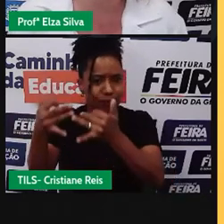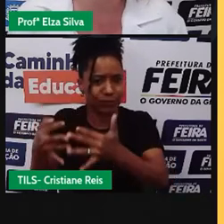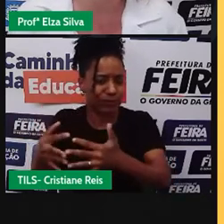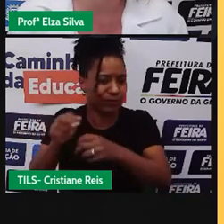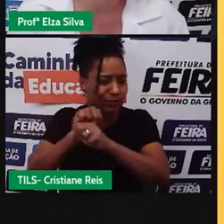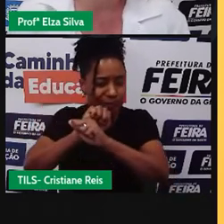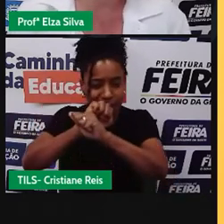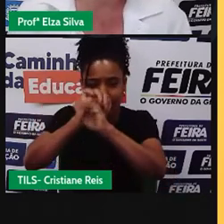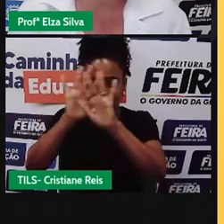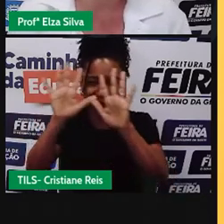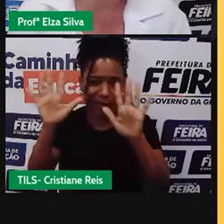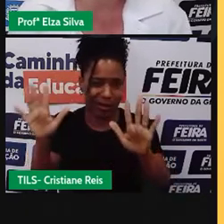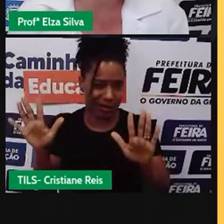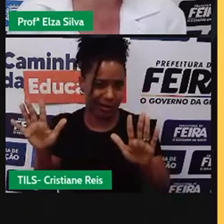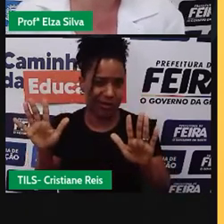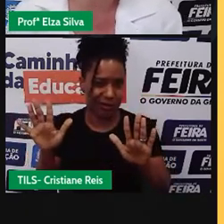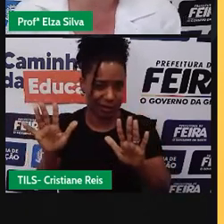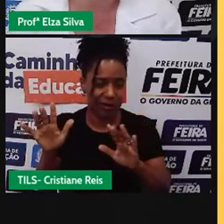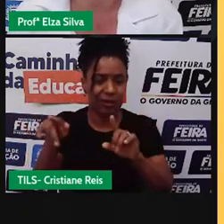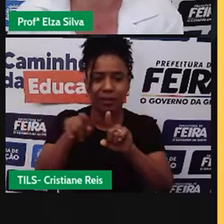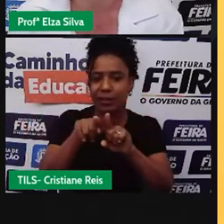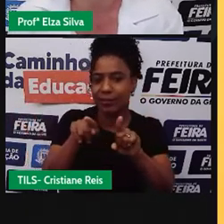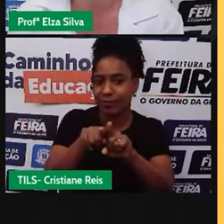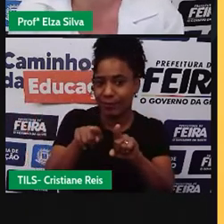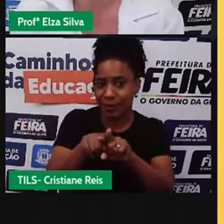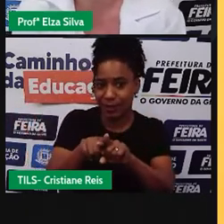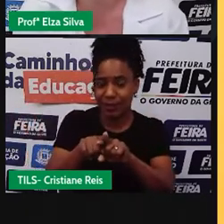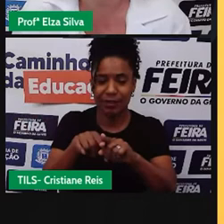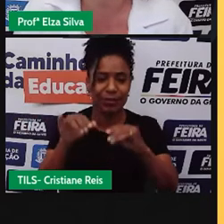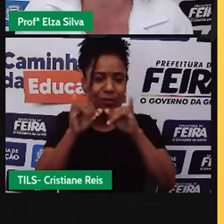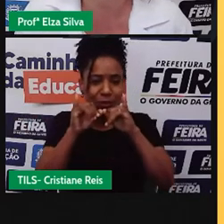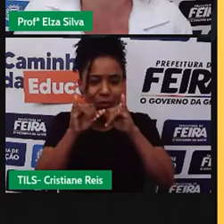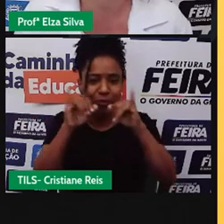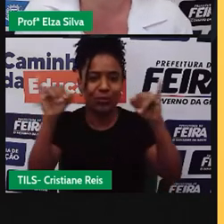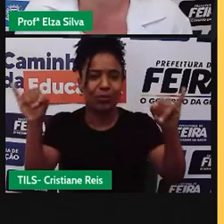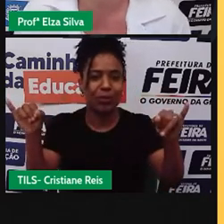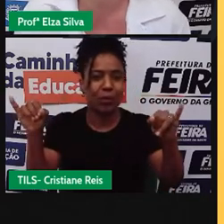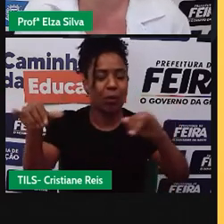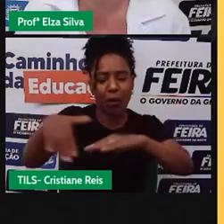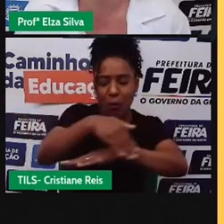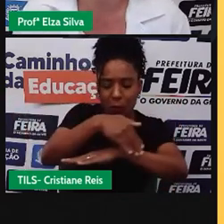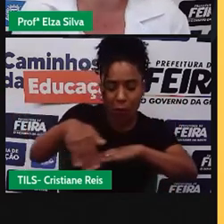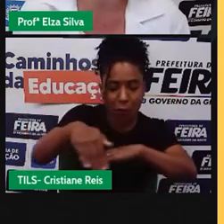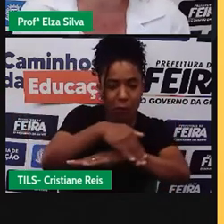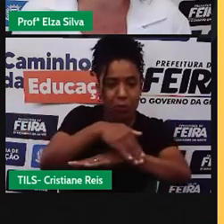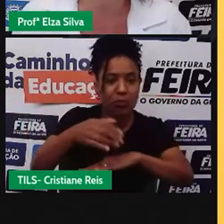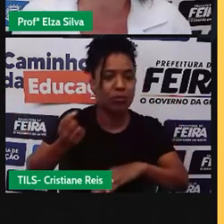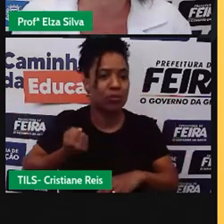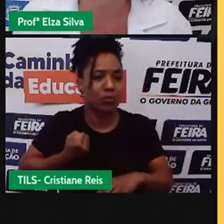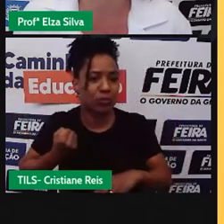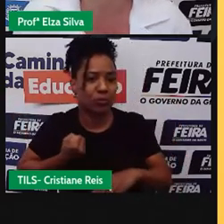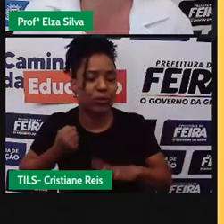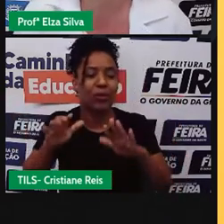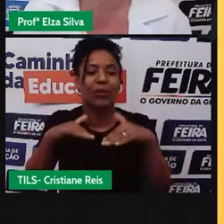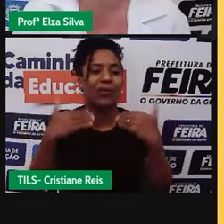antes. Os dados pessoais do anunciante precisam aparecer no corpo do texto. Neste caso, nós observamos que